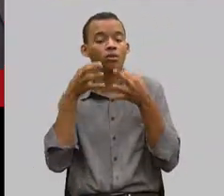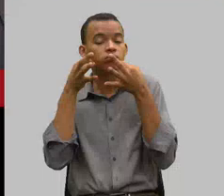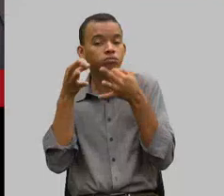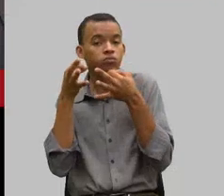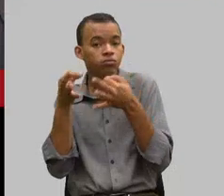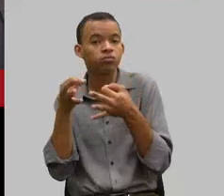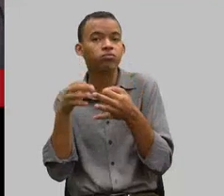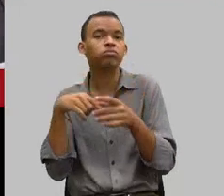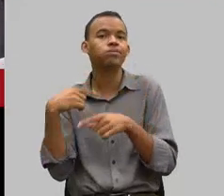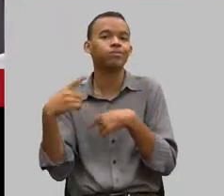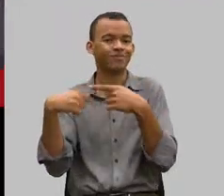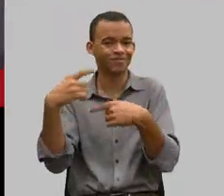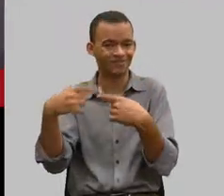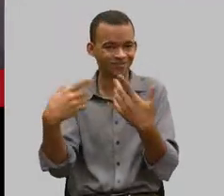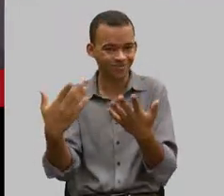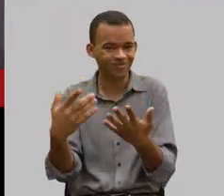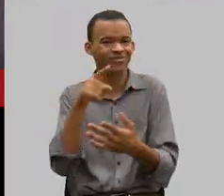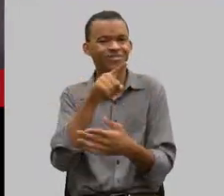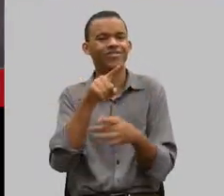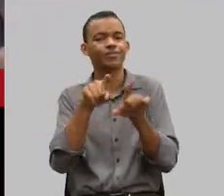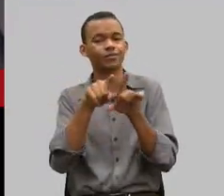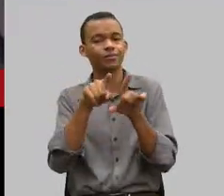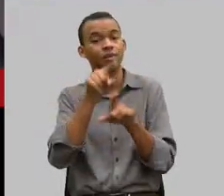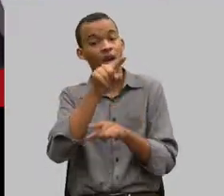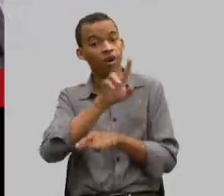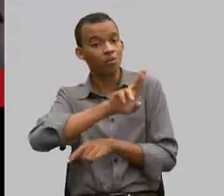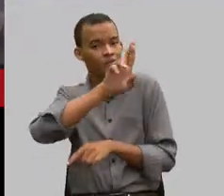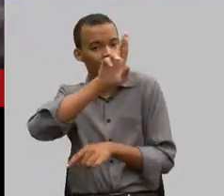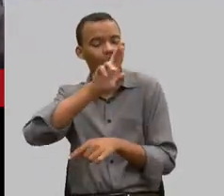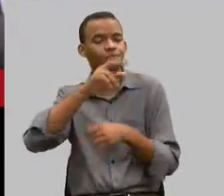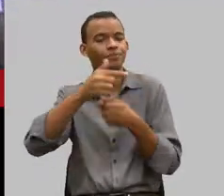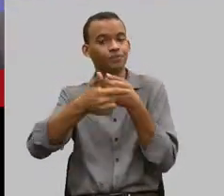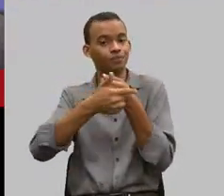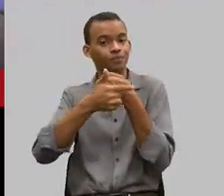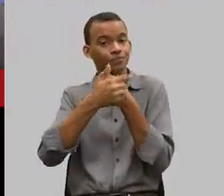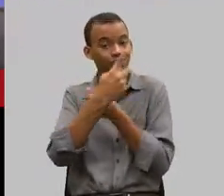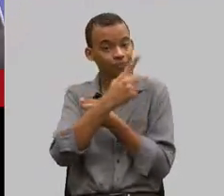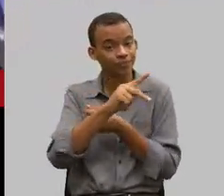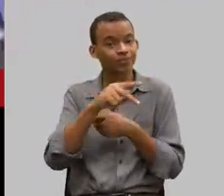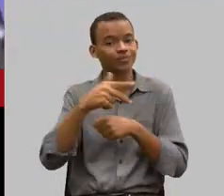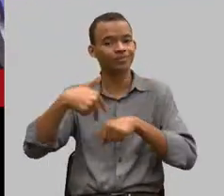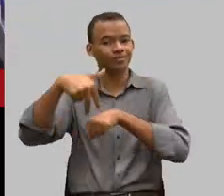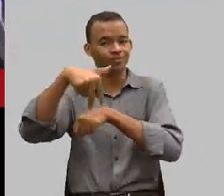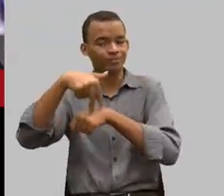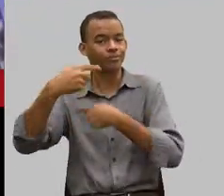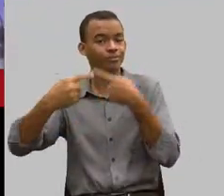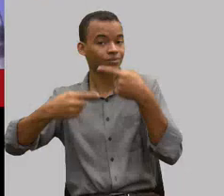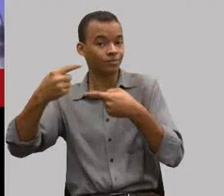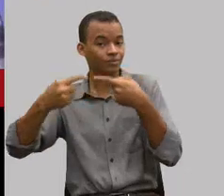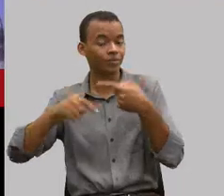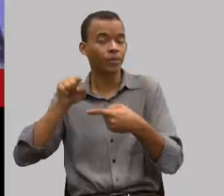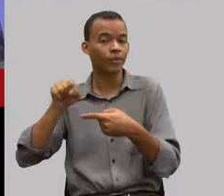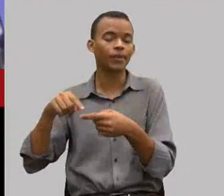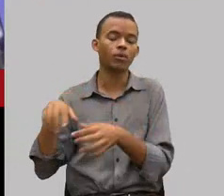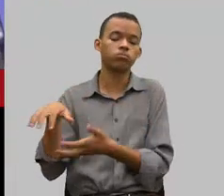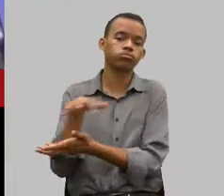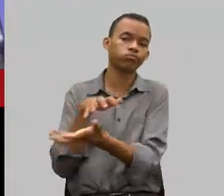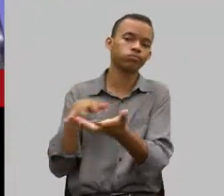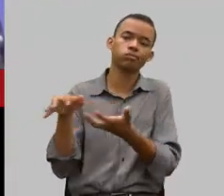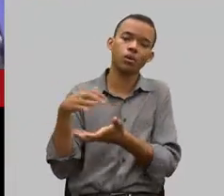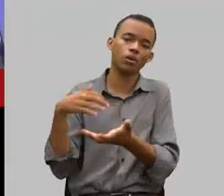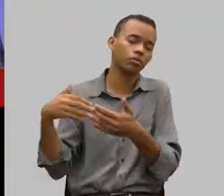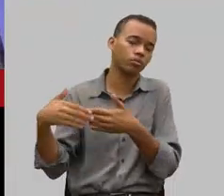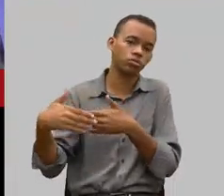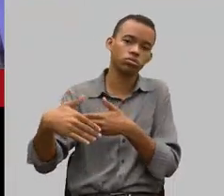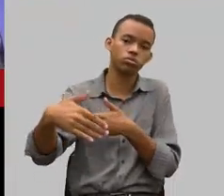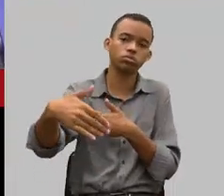e a pasta de vossa excelência tem essa função de uma atuação política é uma greve que se estende né então o primeiro